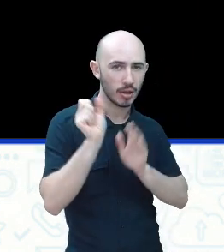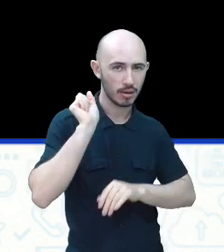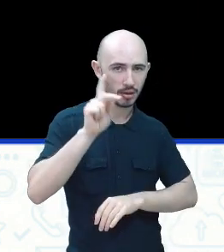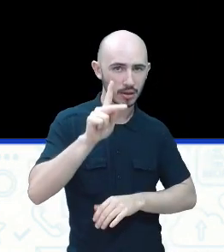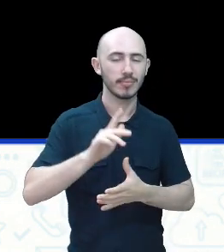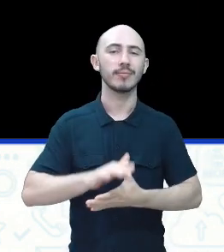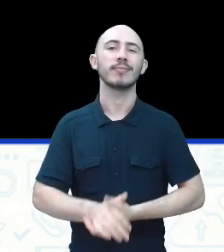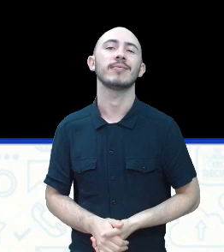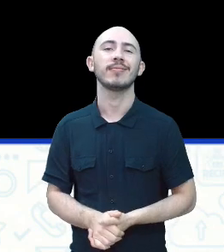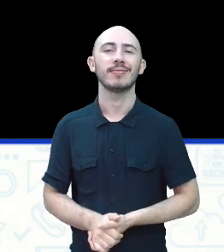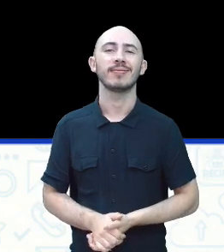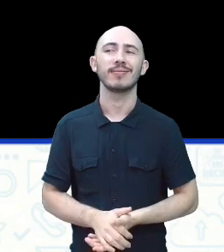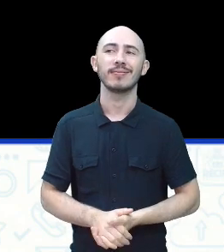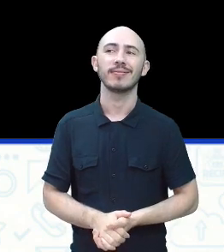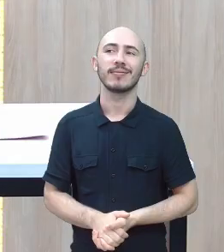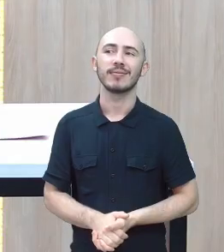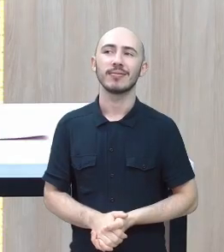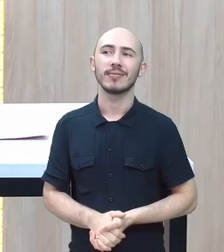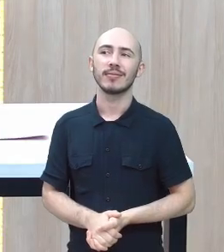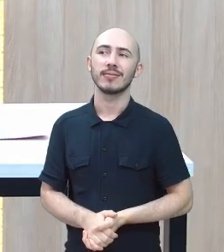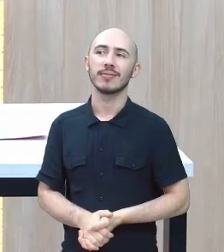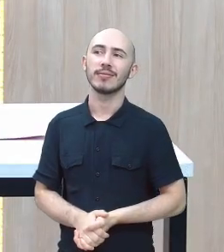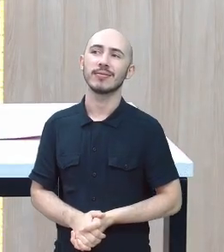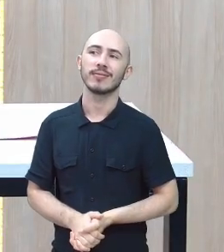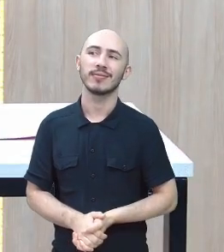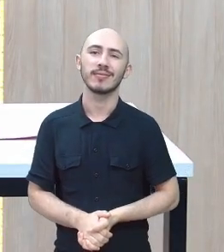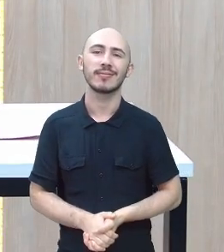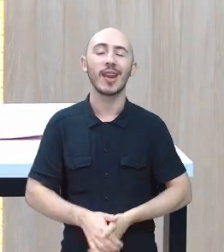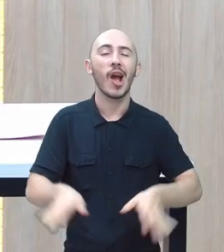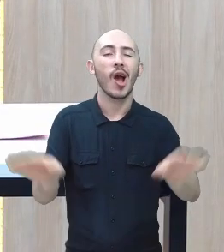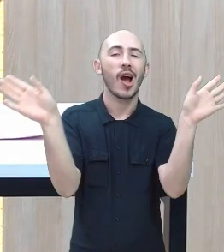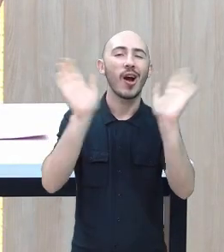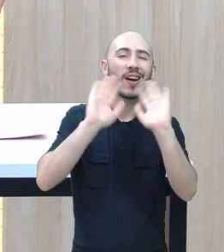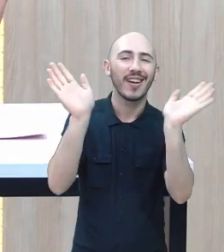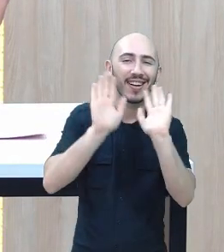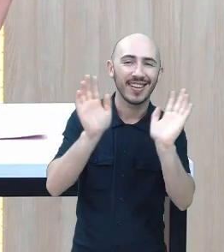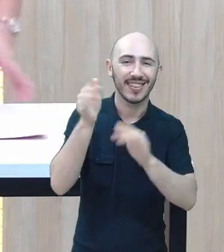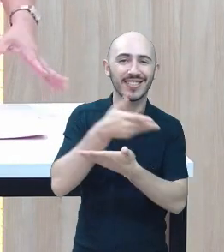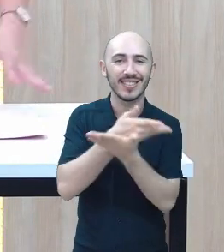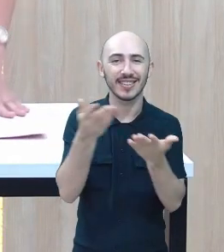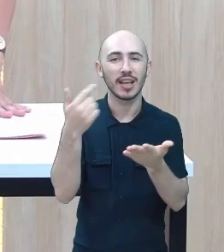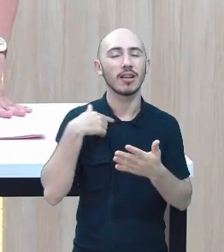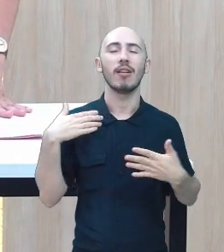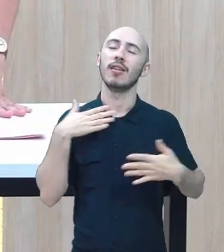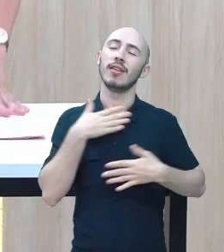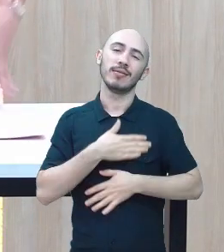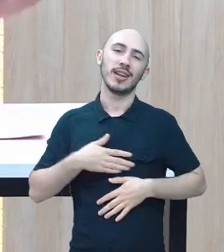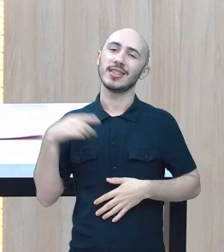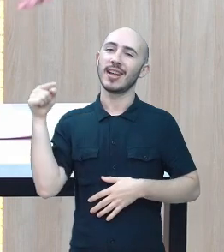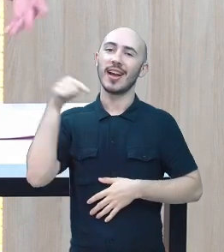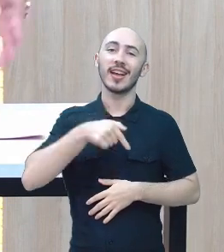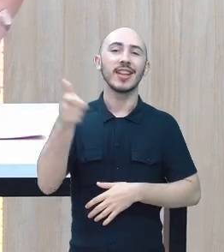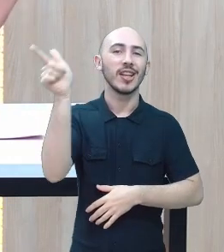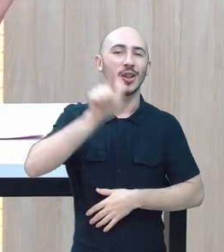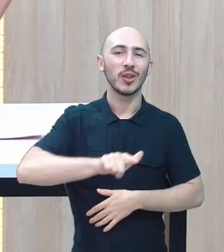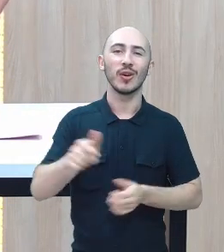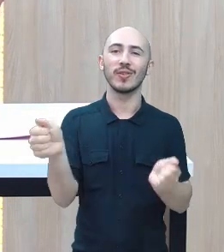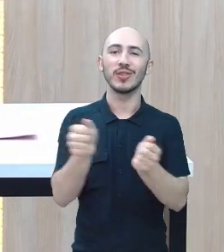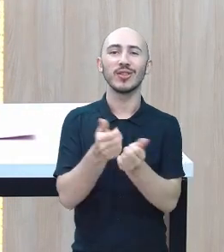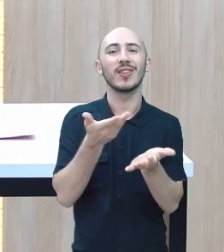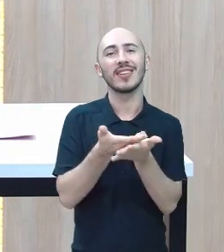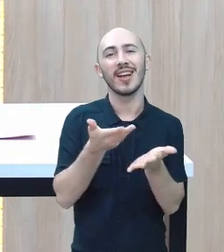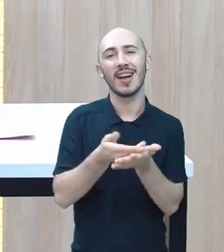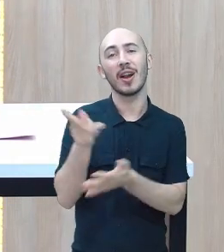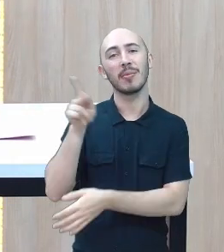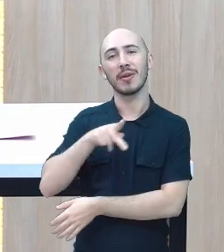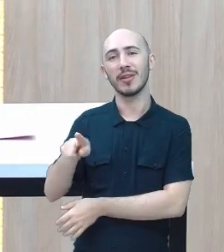disser. Oi, gente. É um prazer estar aqui de novo com vocês, né, na aula